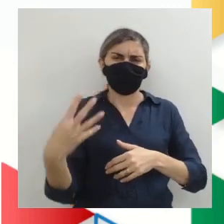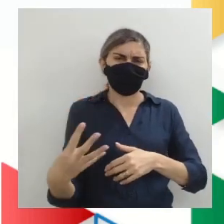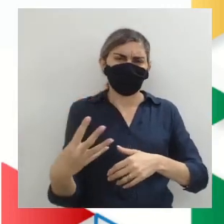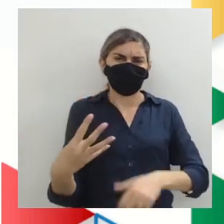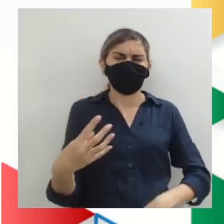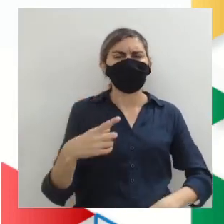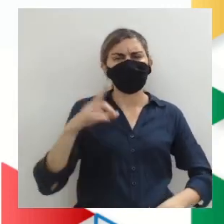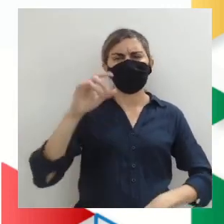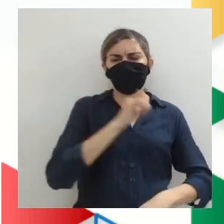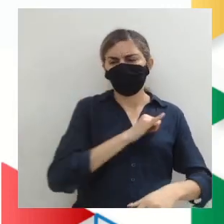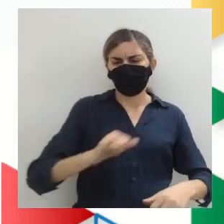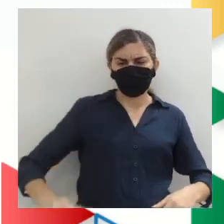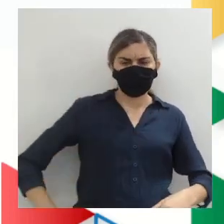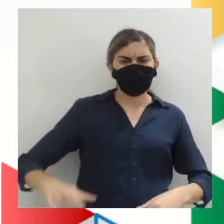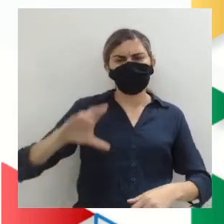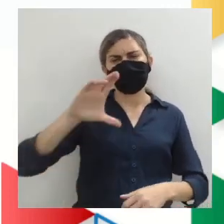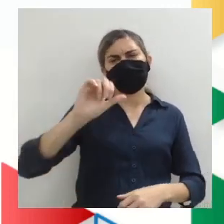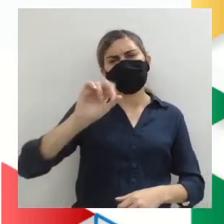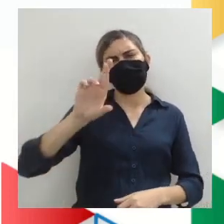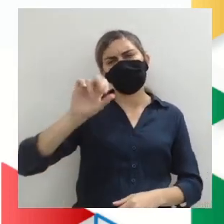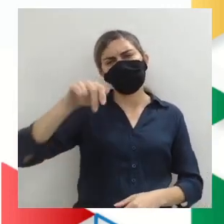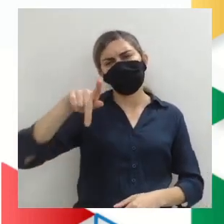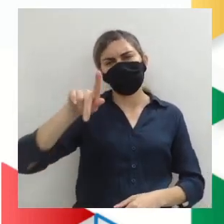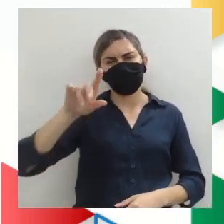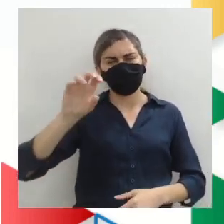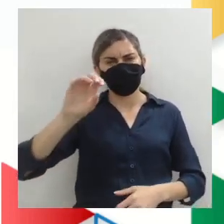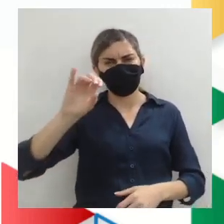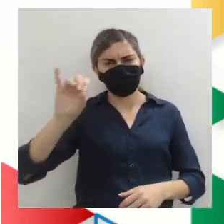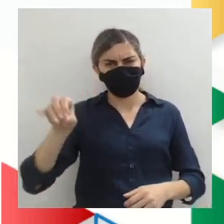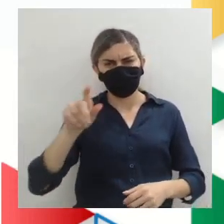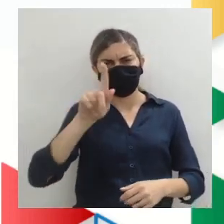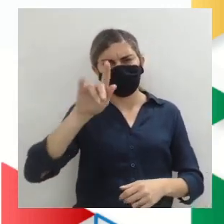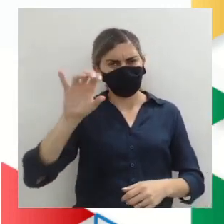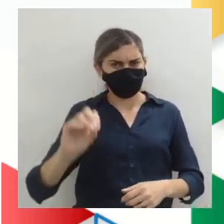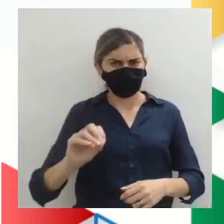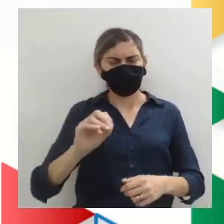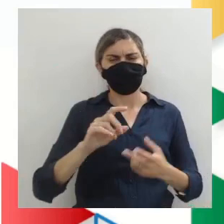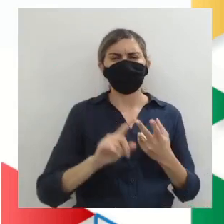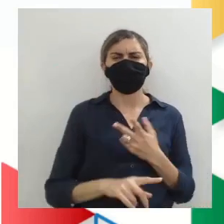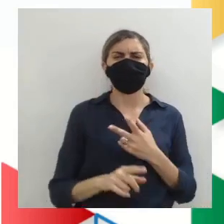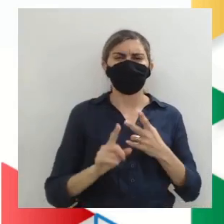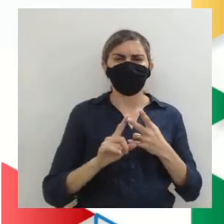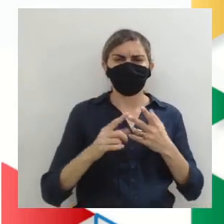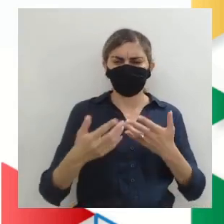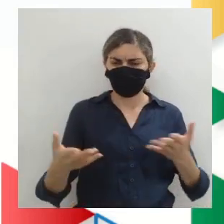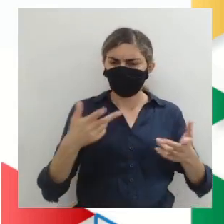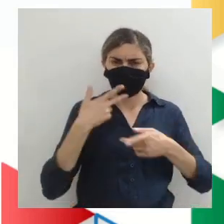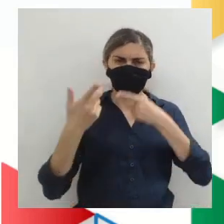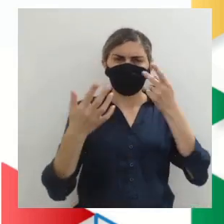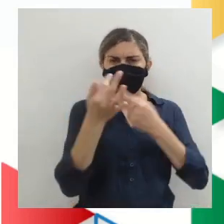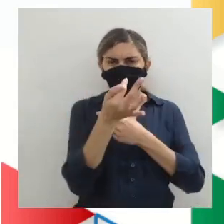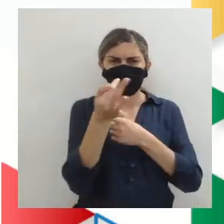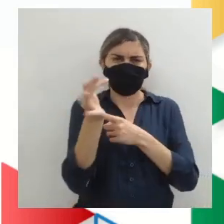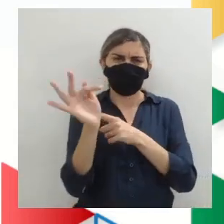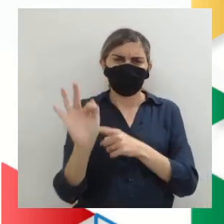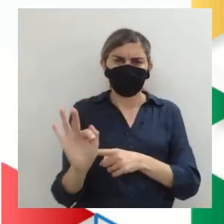quê? Império Carolíngio, certo? Nós temos aí justamente francofônicos, aqueles que falam